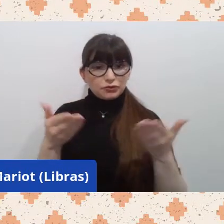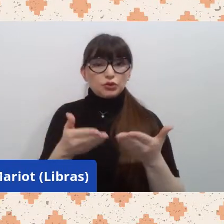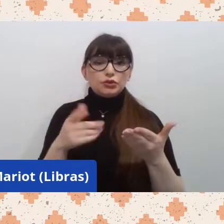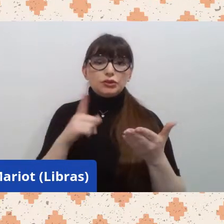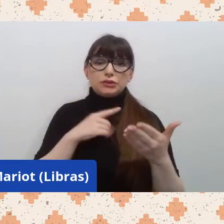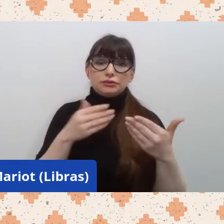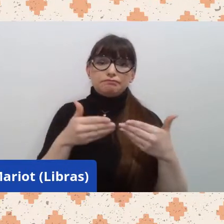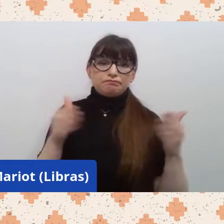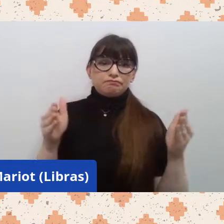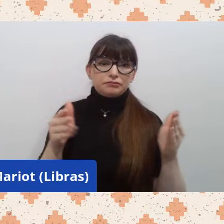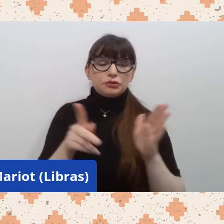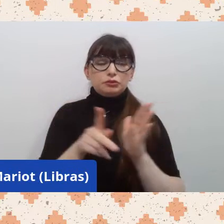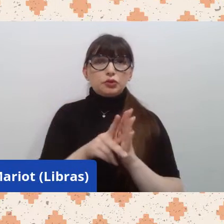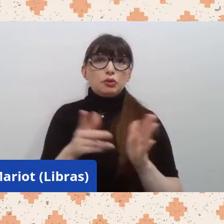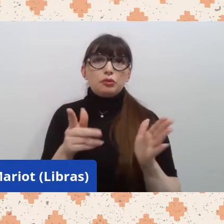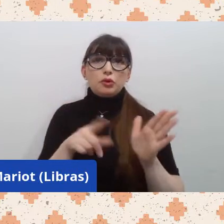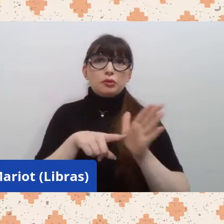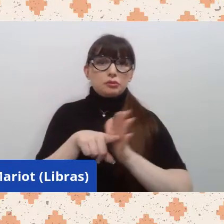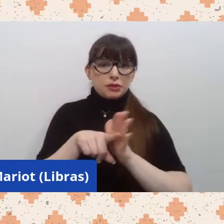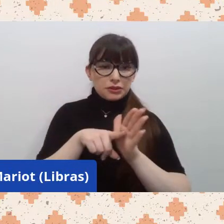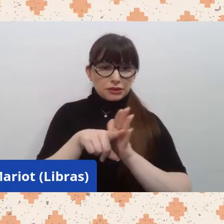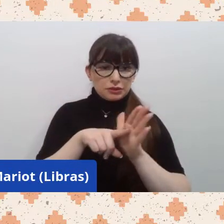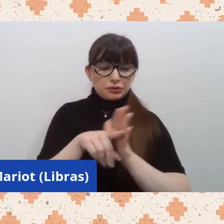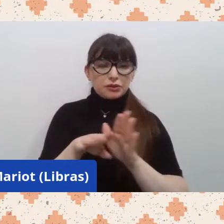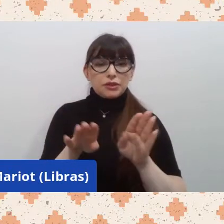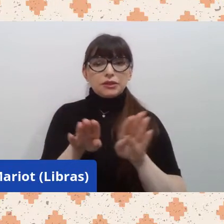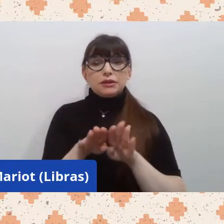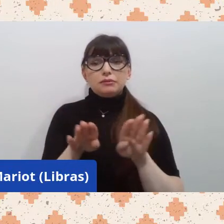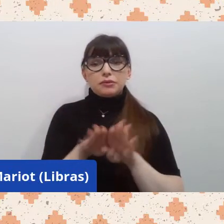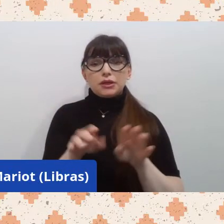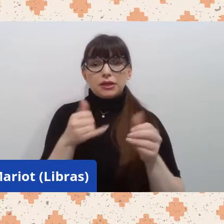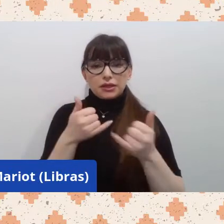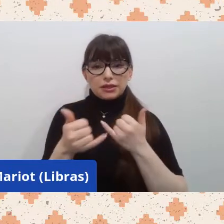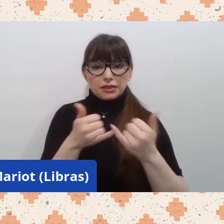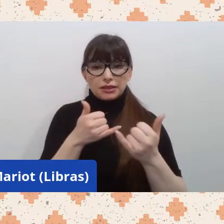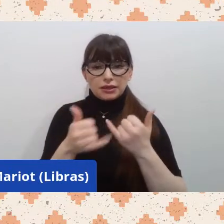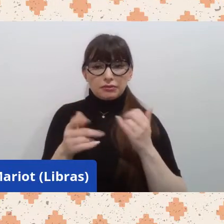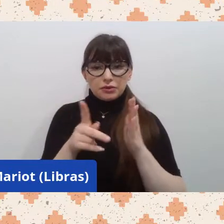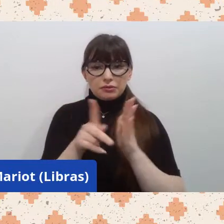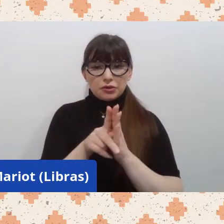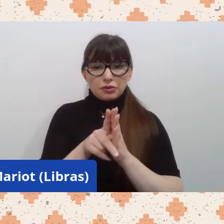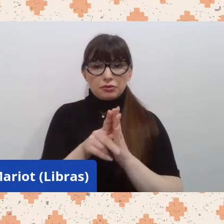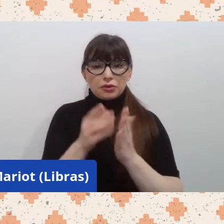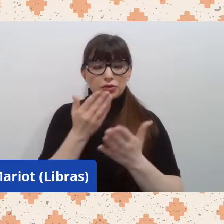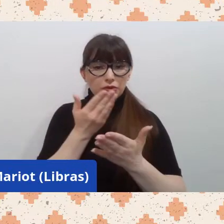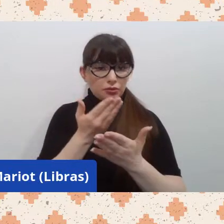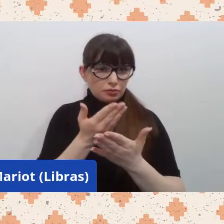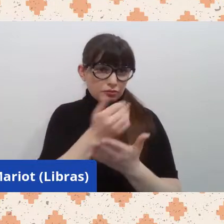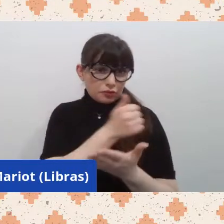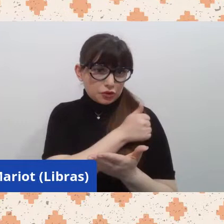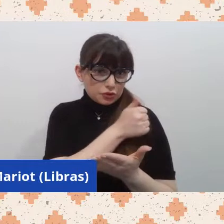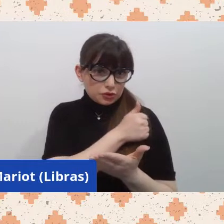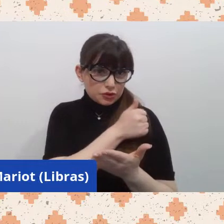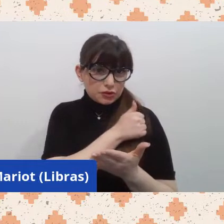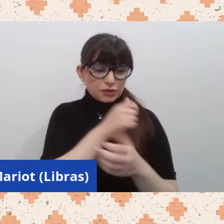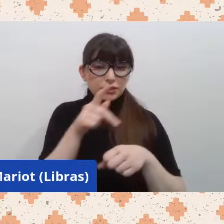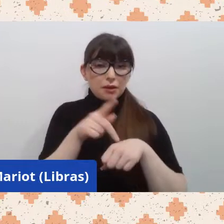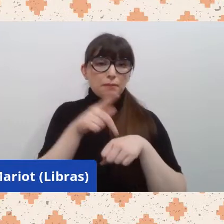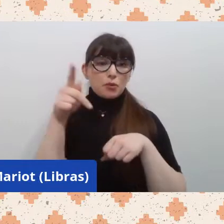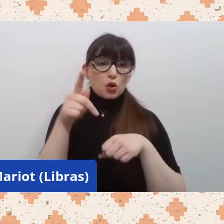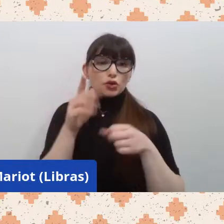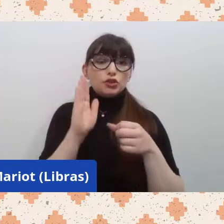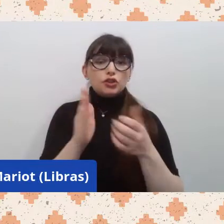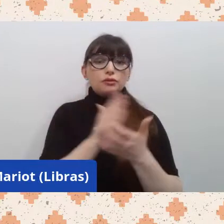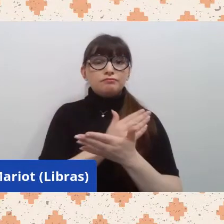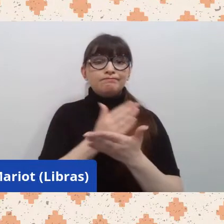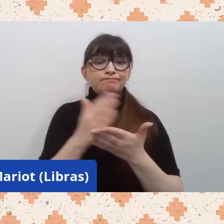amplamente entre os pesquisadores, principalmente para os estudantes da pós-graduação que estão no processo